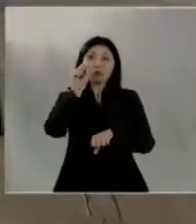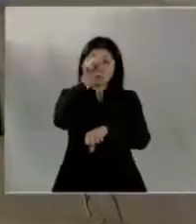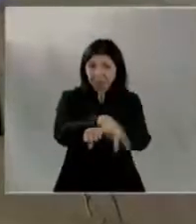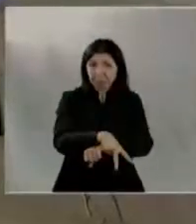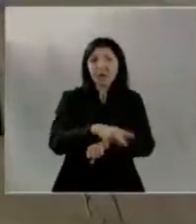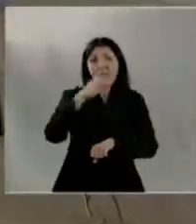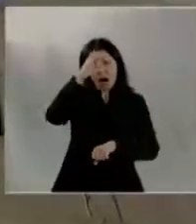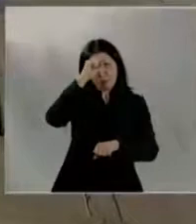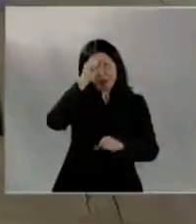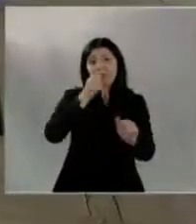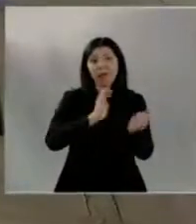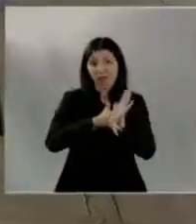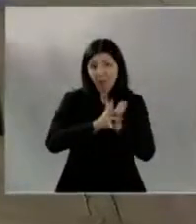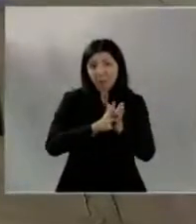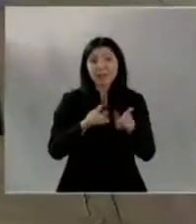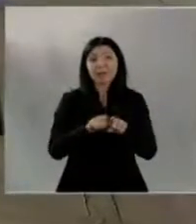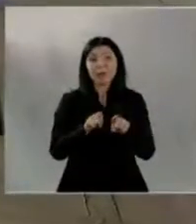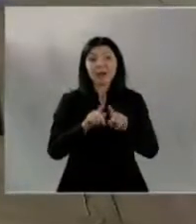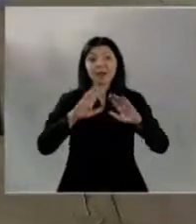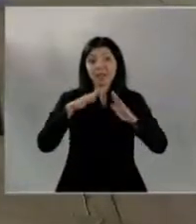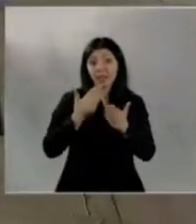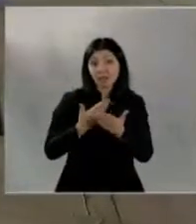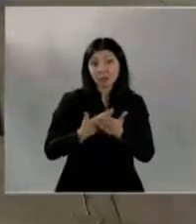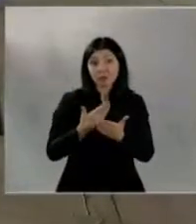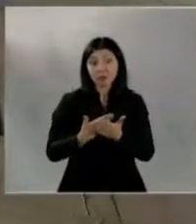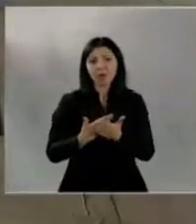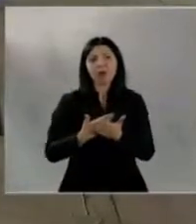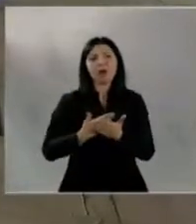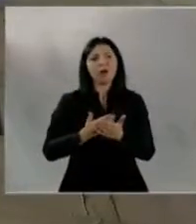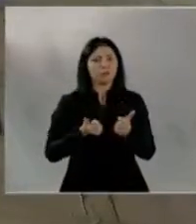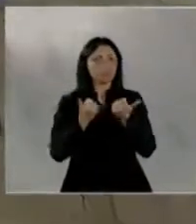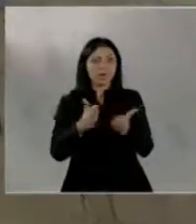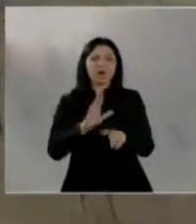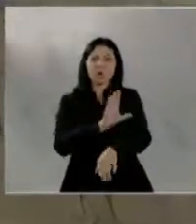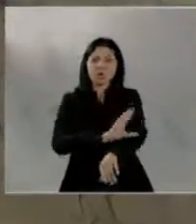Libras. A escola também oferece de graça curso de